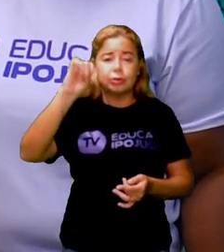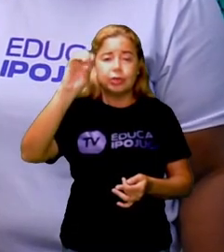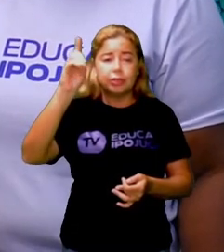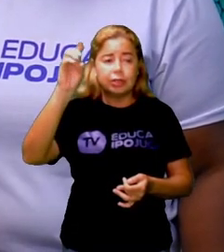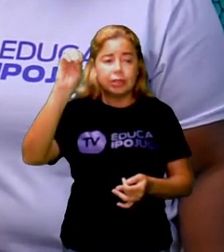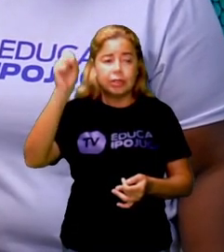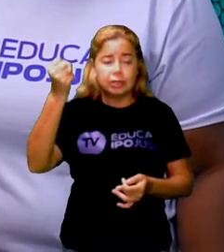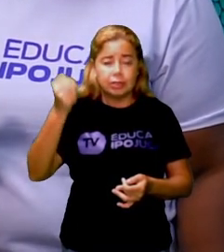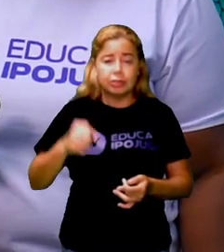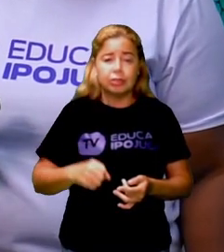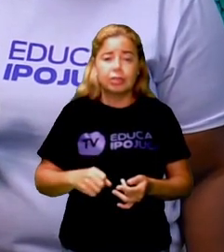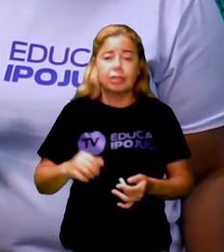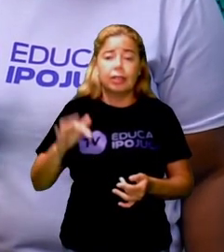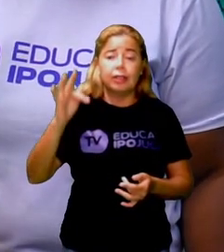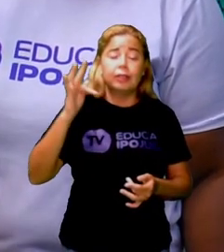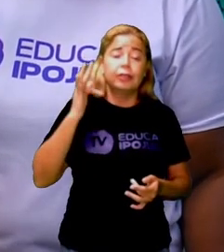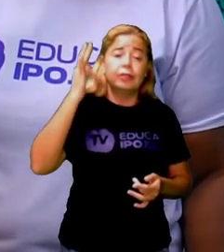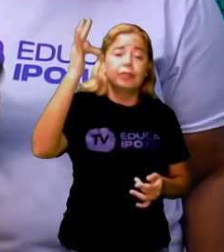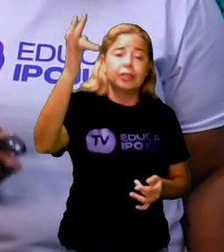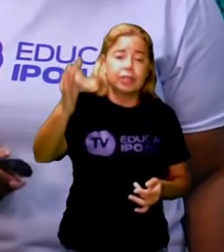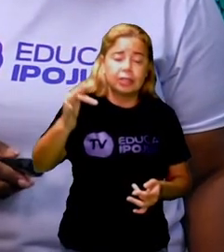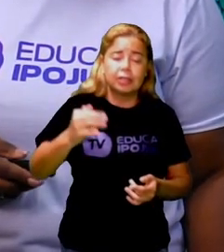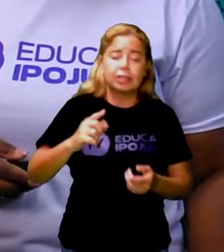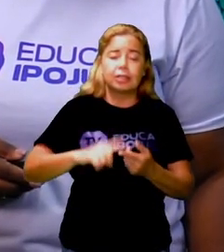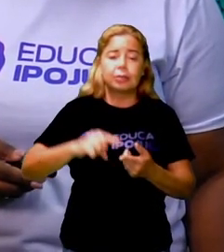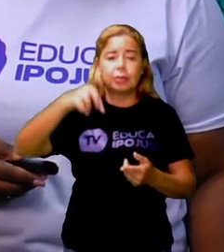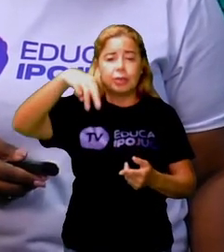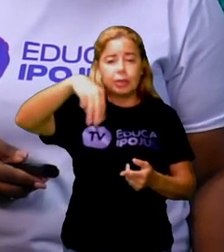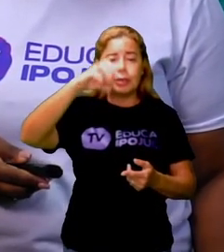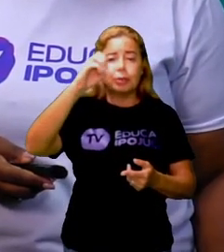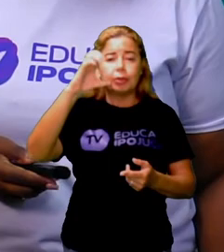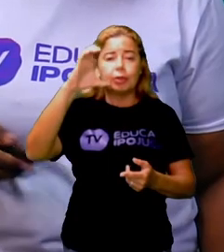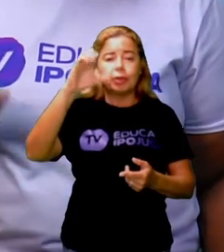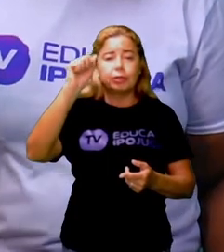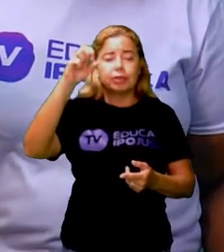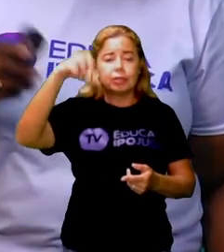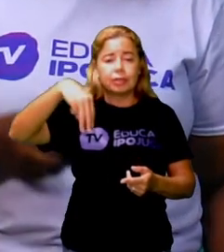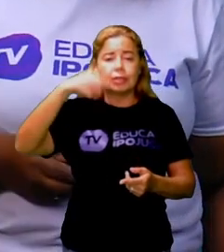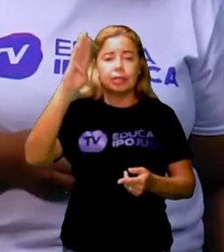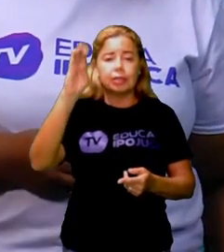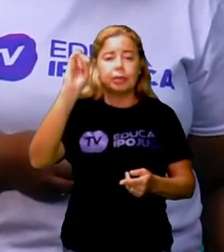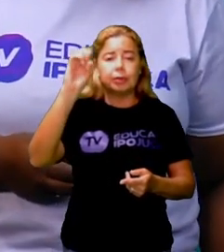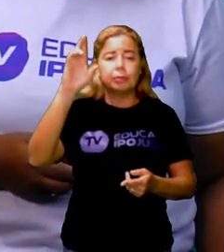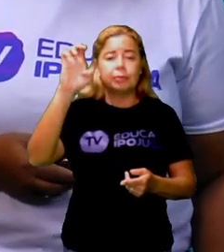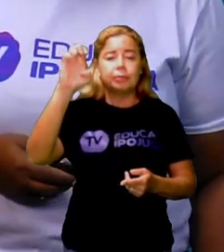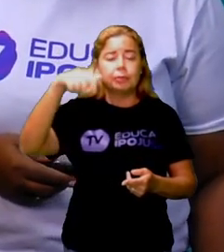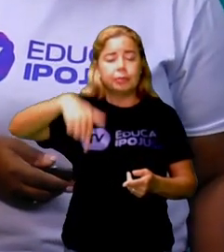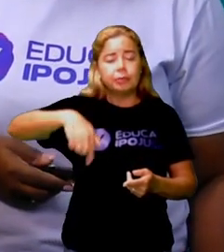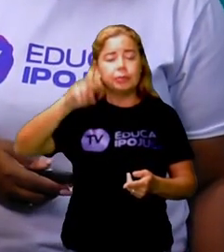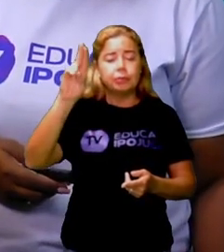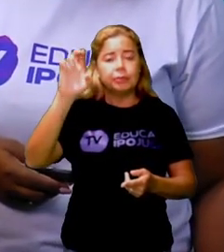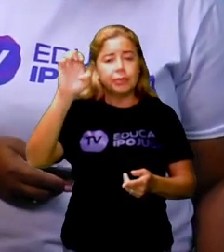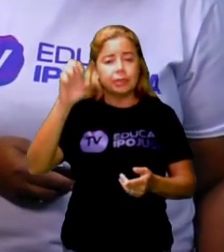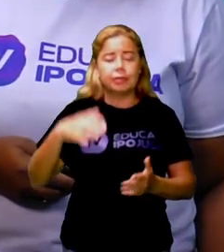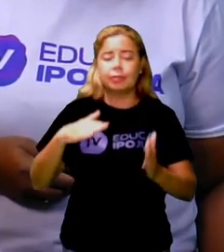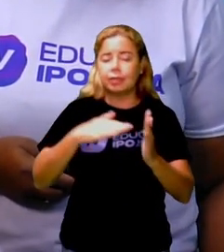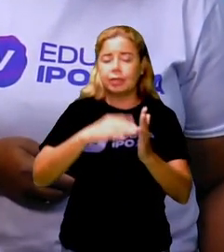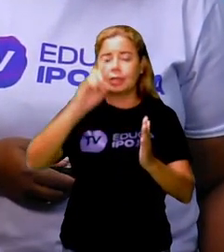dinheiro nesses países? Eu aguardo vocês na próxima aula. Até lá, se Deus quiser.